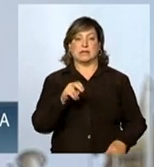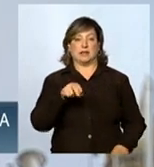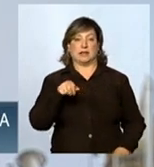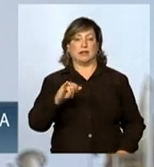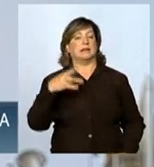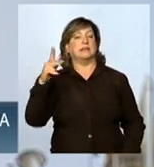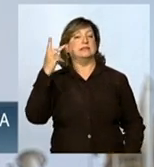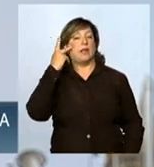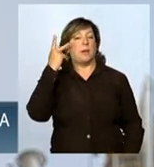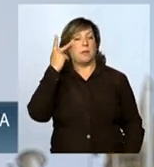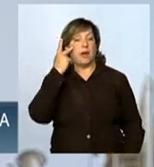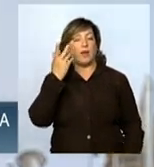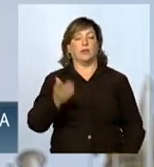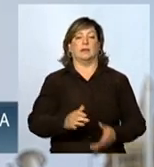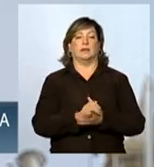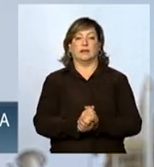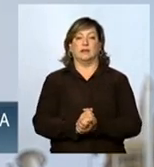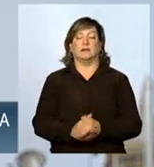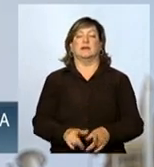São Paulo.